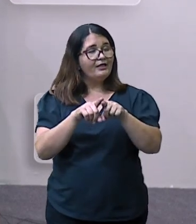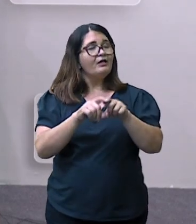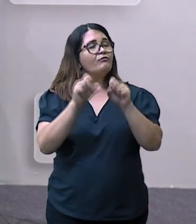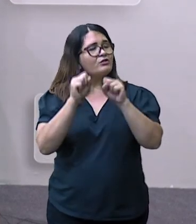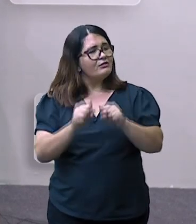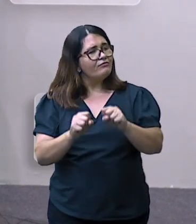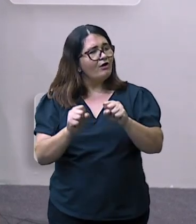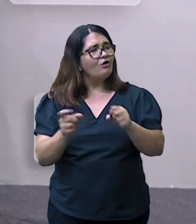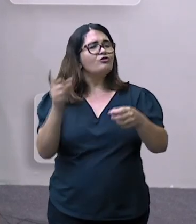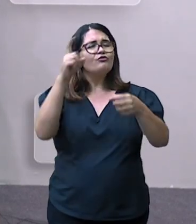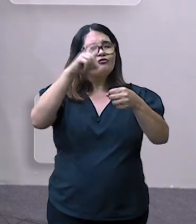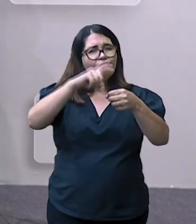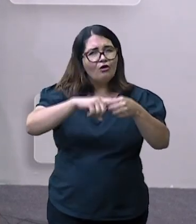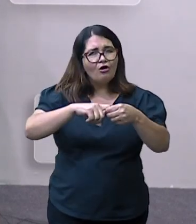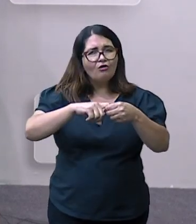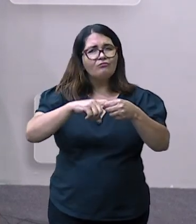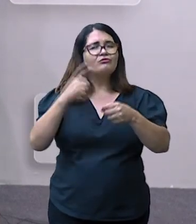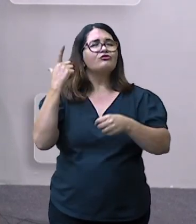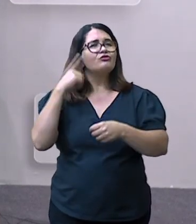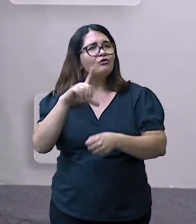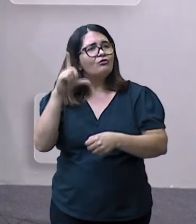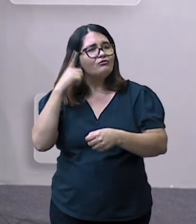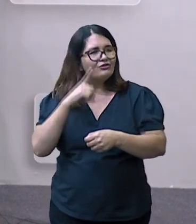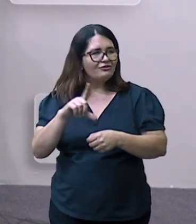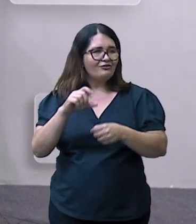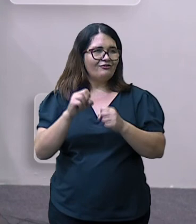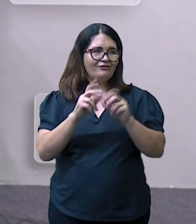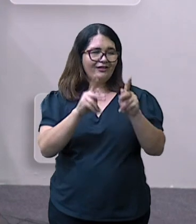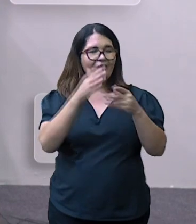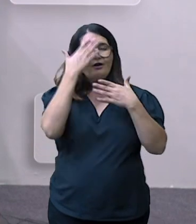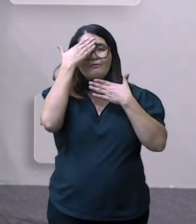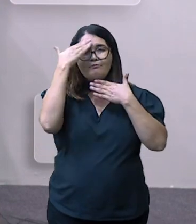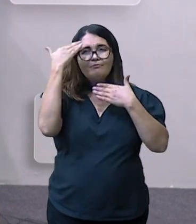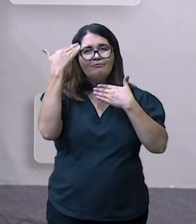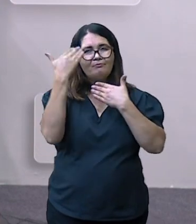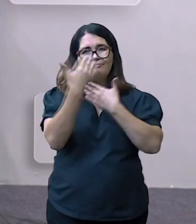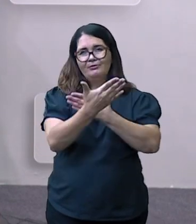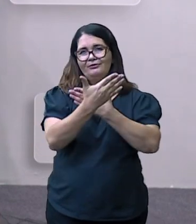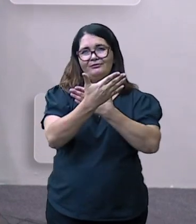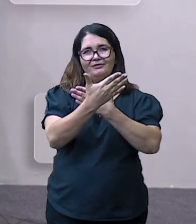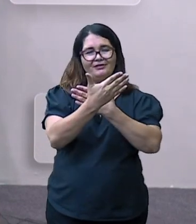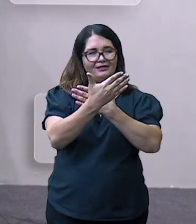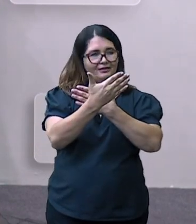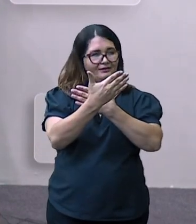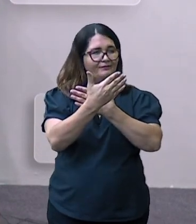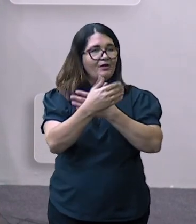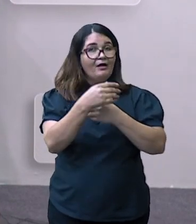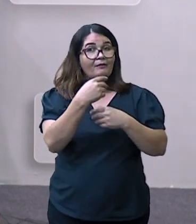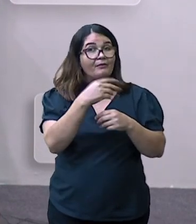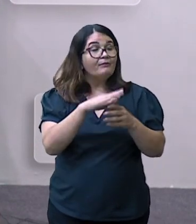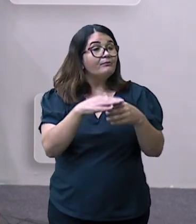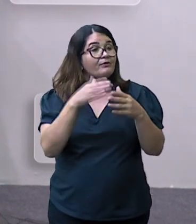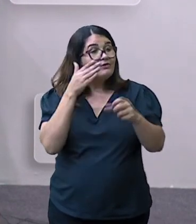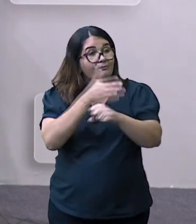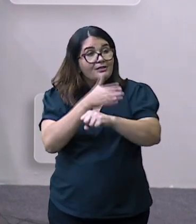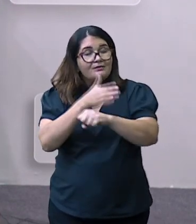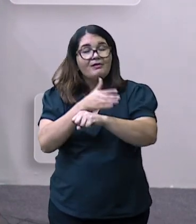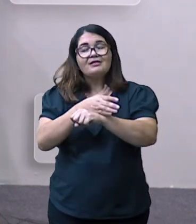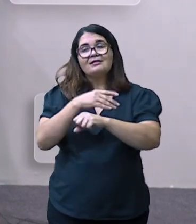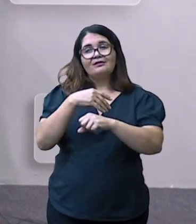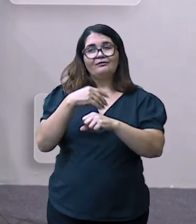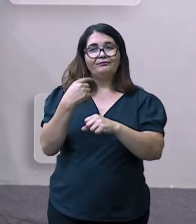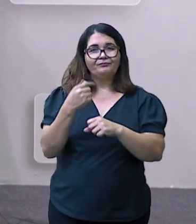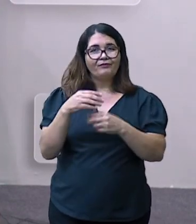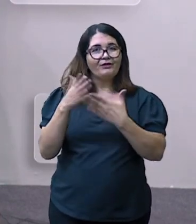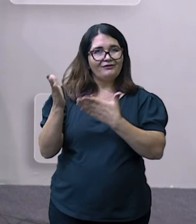vezes à TV Educação, à casa dos nossos estudantes. Muito obrigado pela sua participação, pela sua fantástica história de